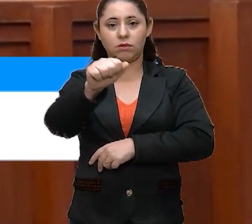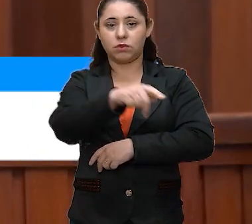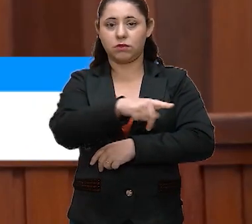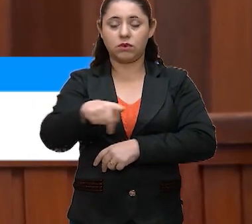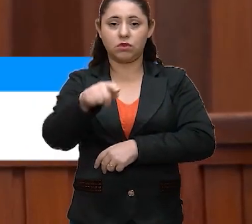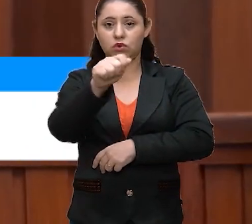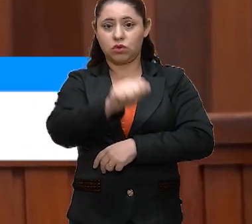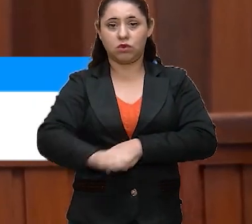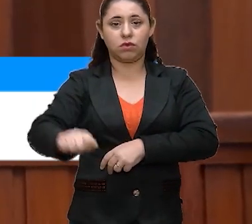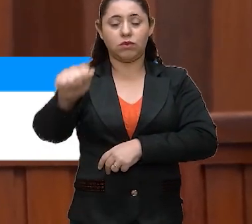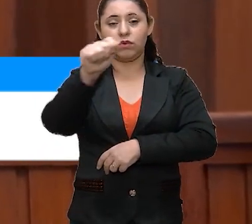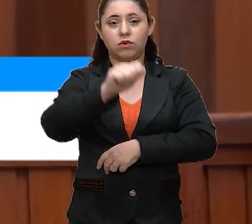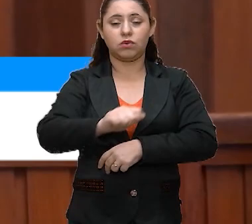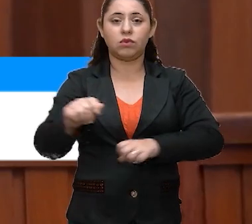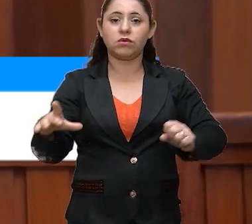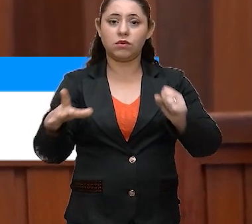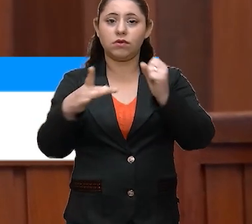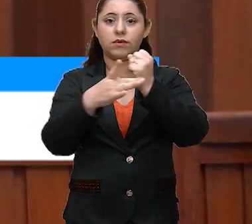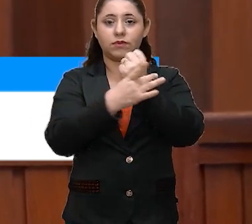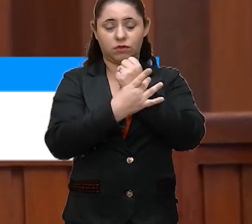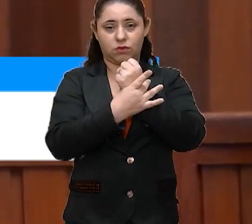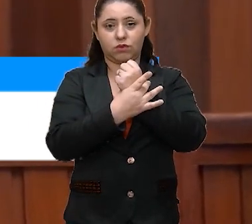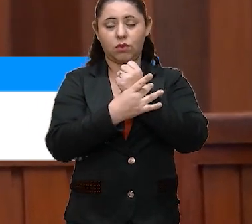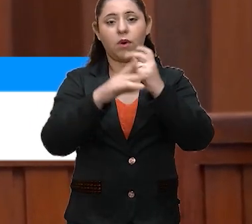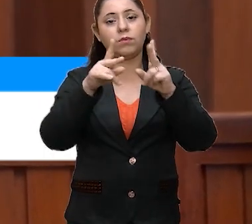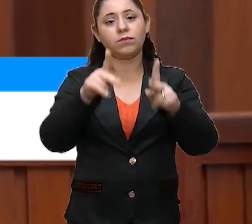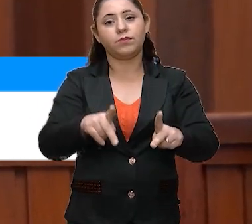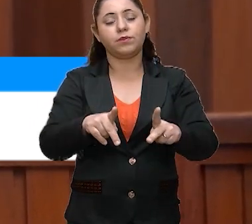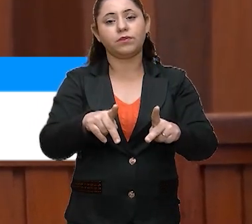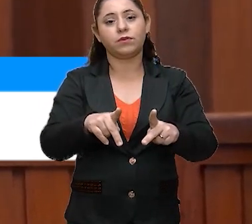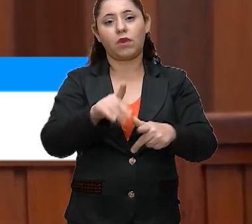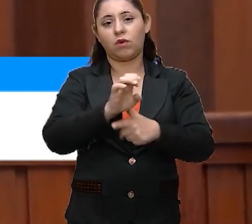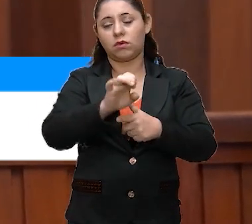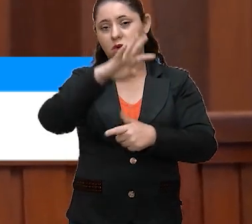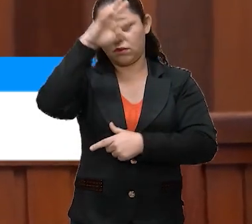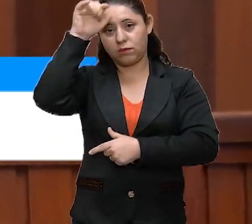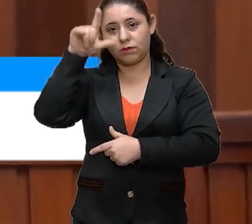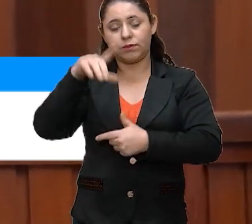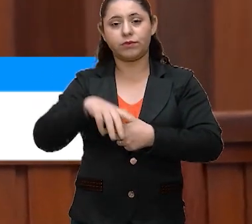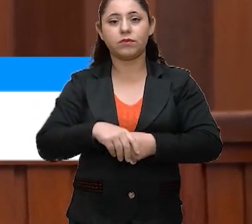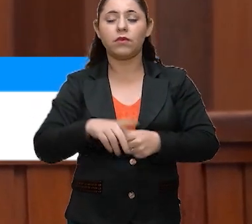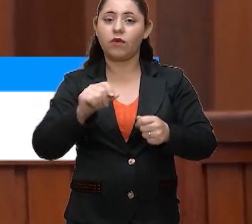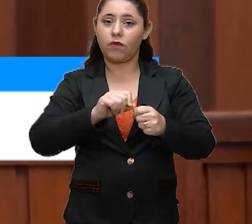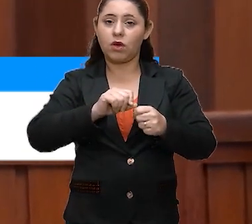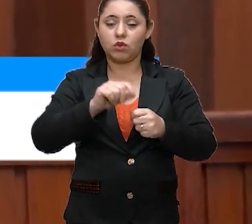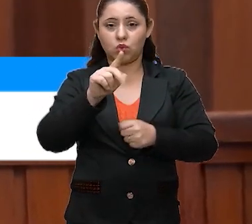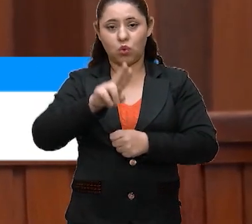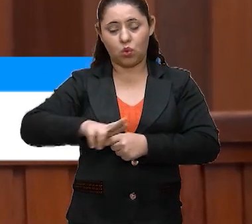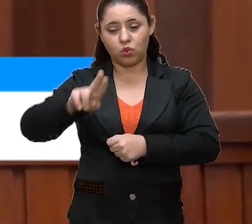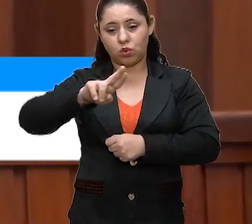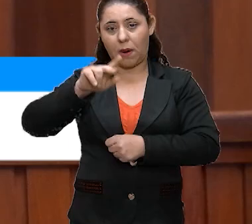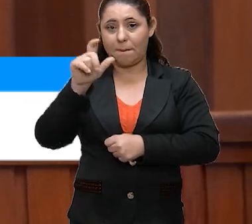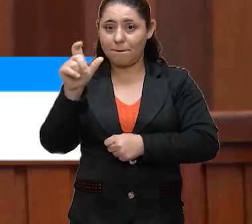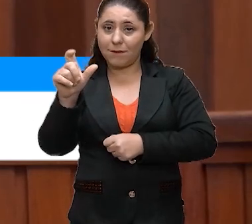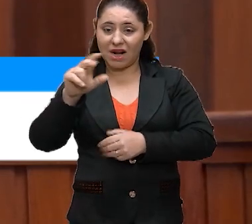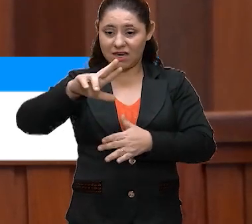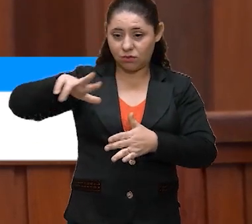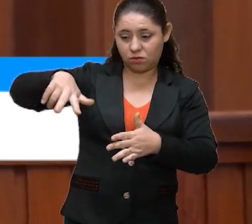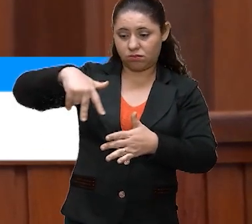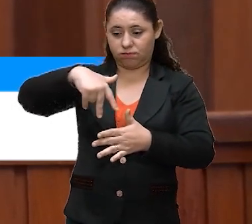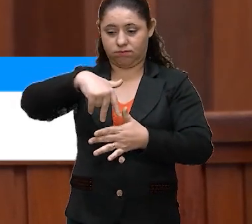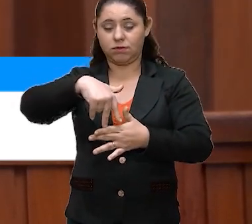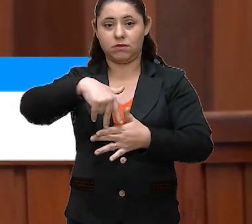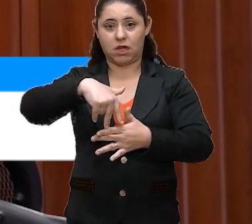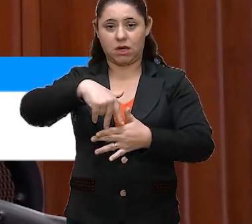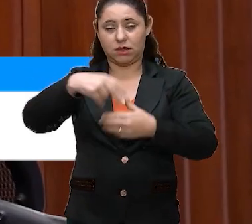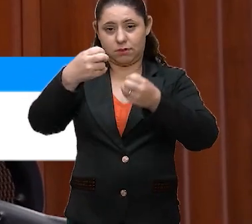Cardoso, presidente da Associação das Defensoras e Defensores Públicos de Mato Grosso do Sul, fez uso da palavra na tribuna da